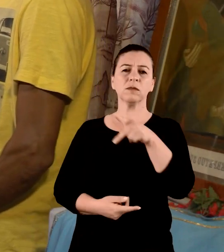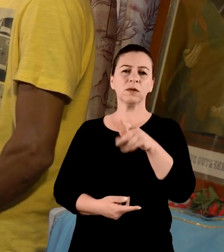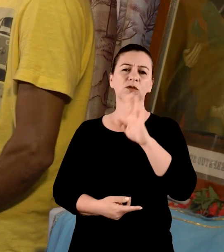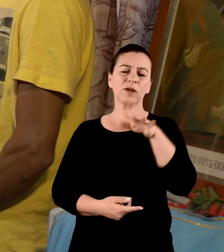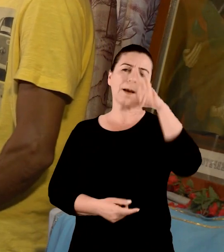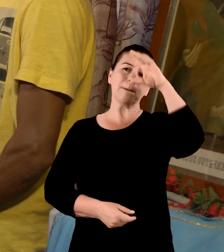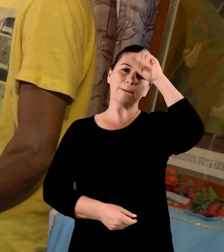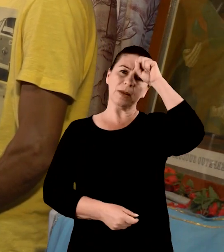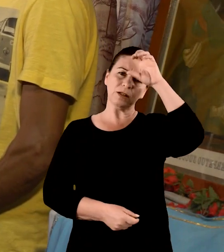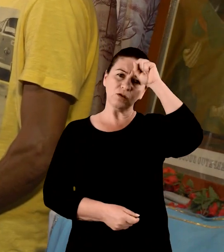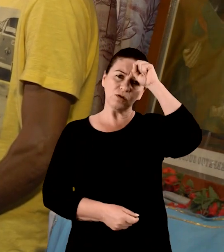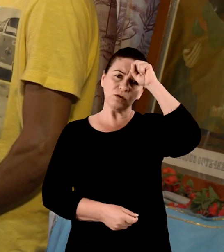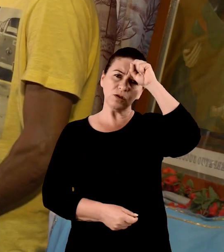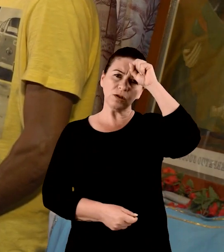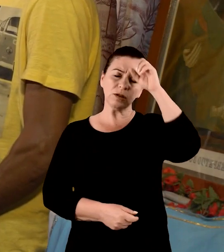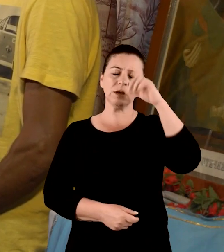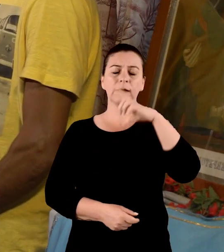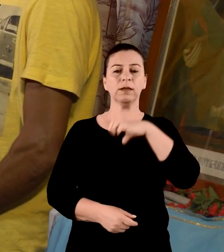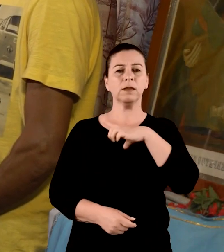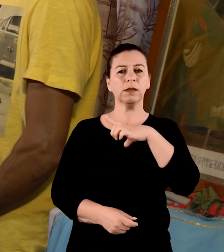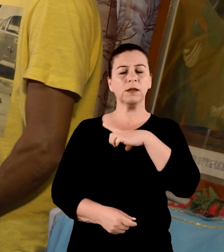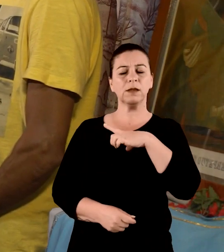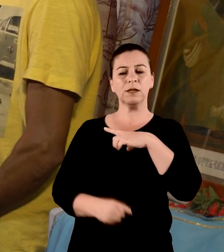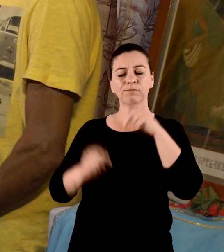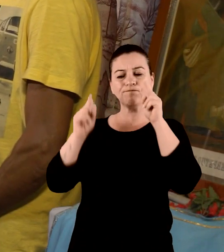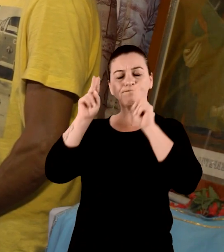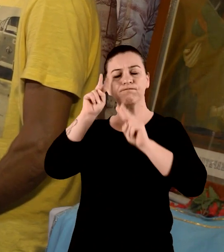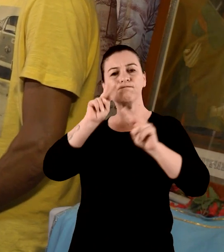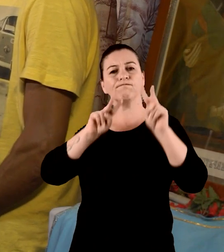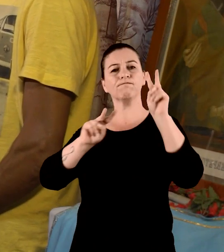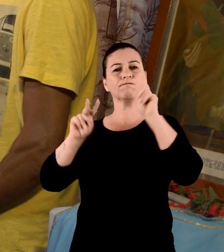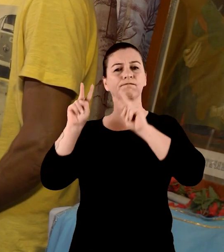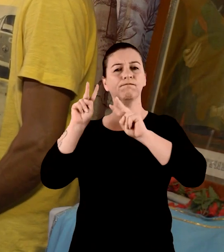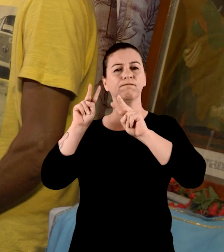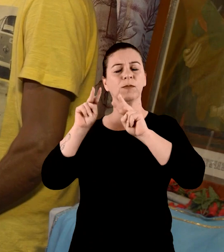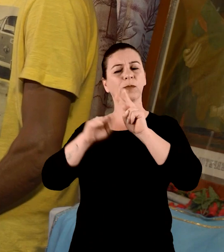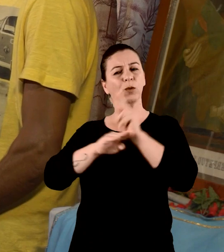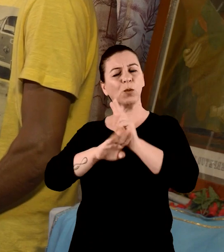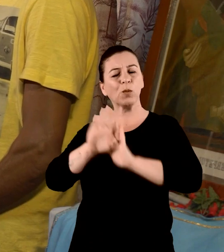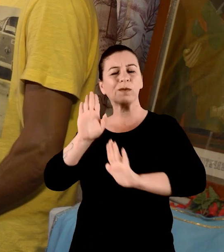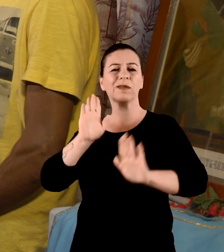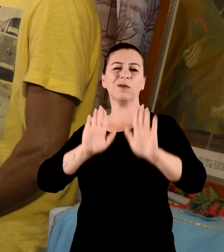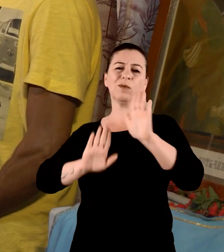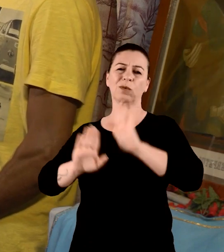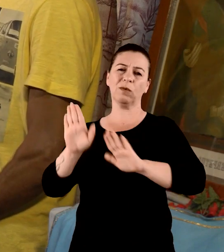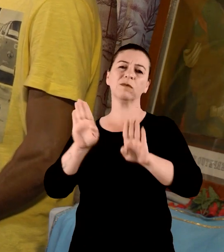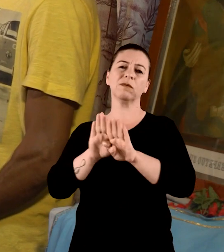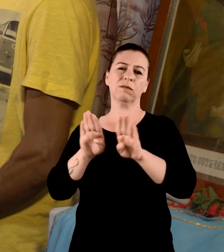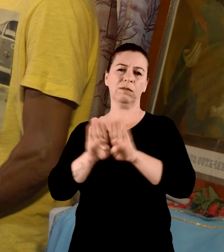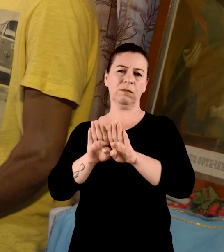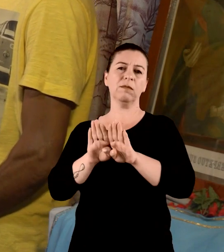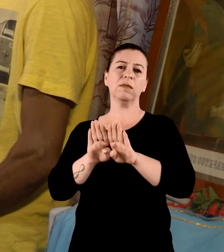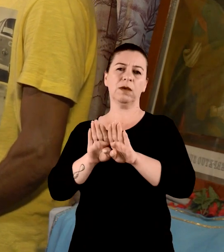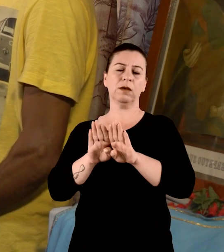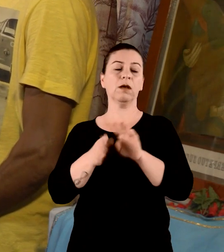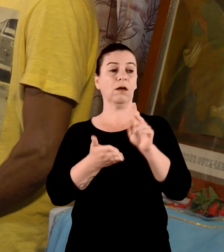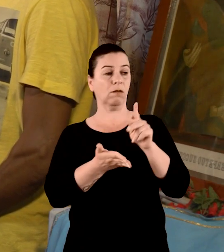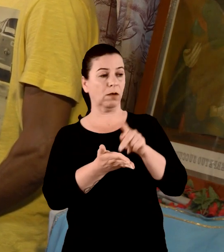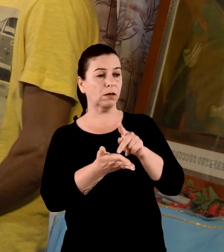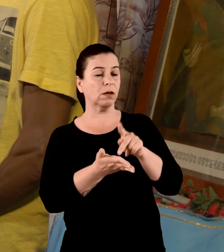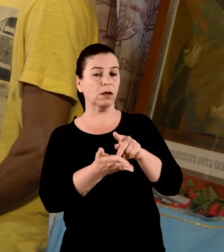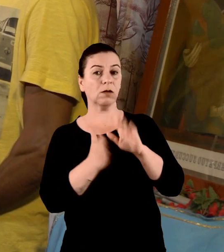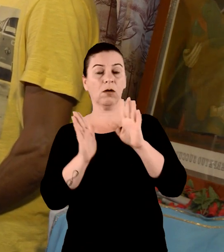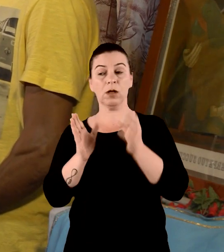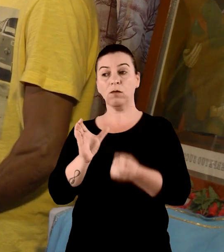eu aprendi assim a ter um olhar mais cuidadoso com relação a essas questões. Entendeu? É verdade.